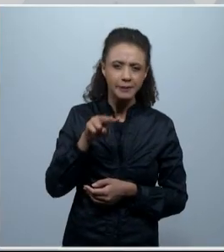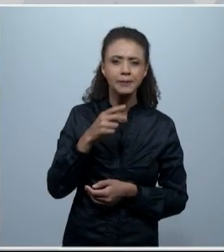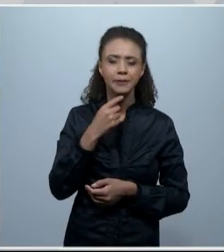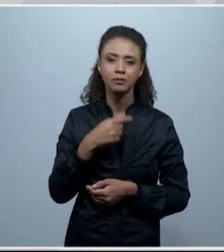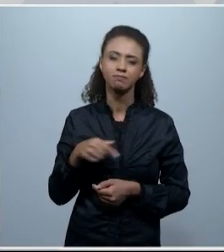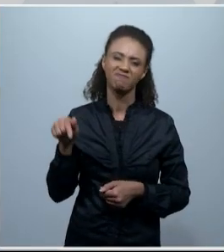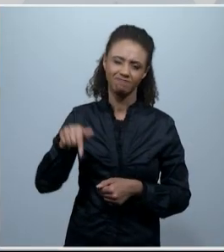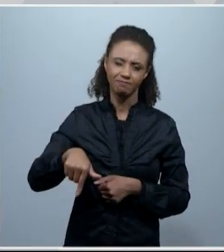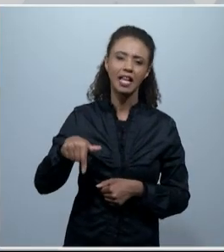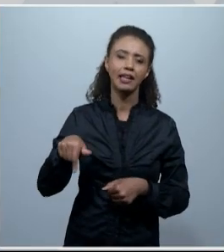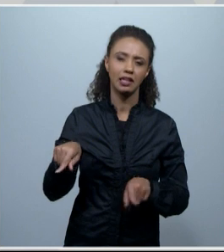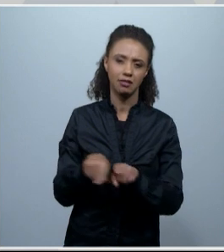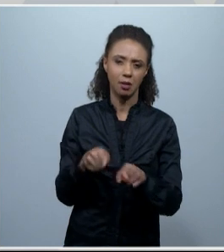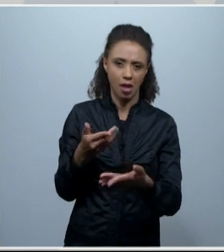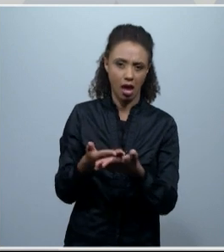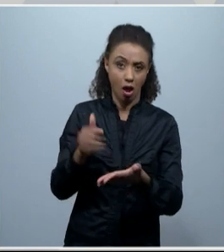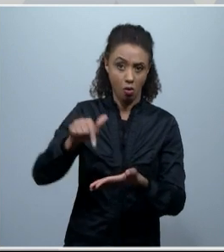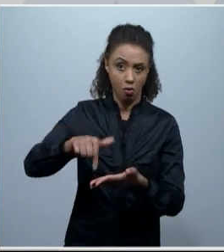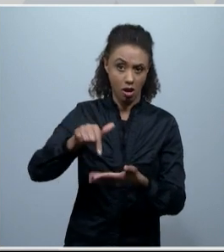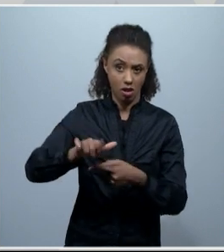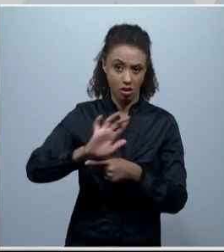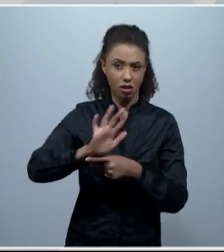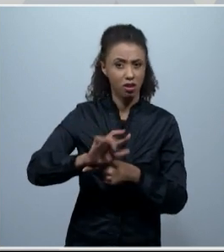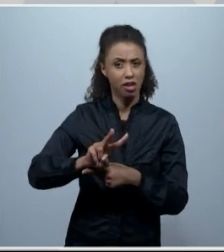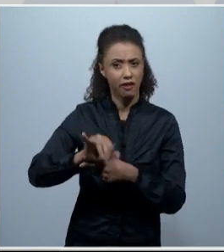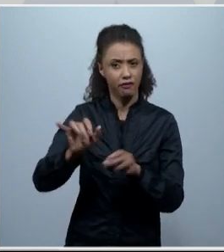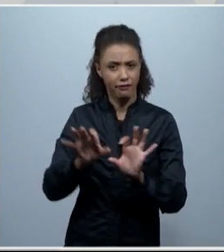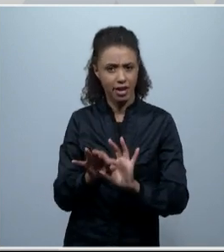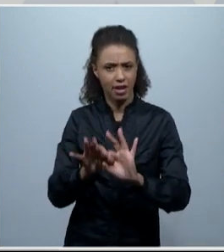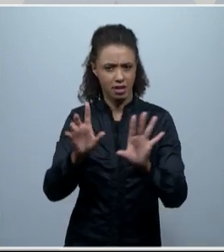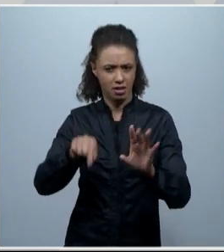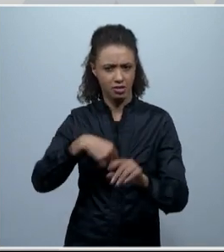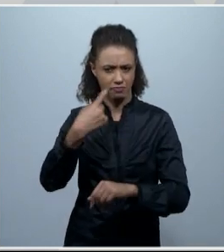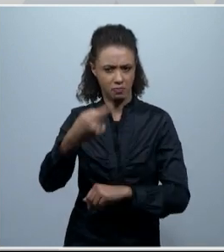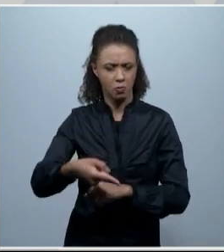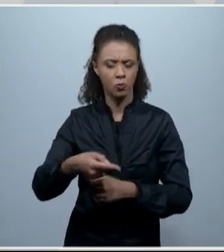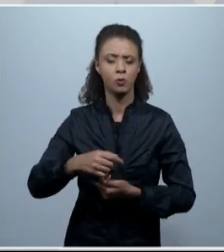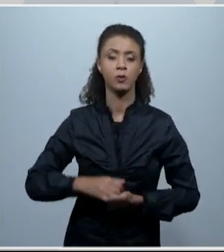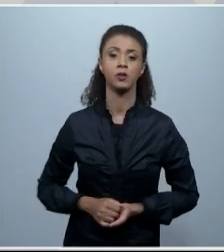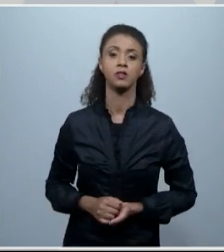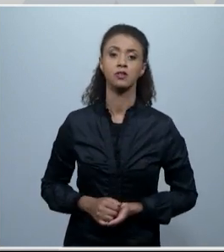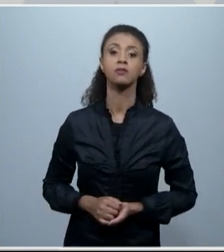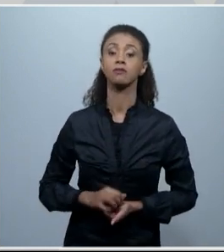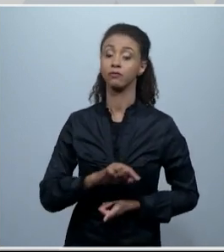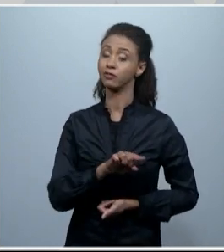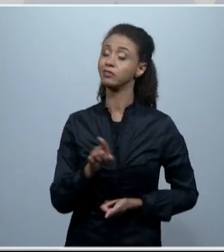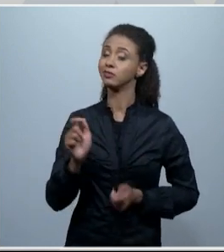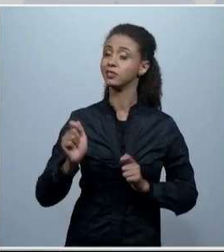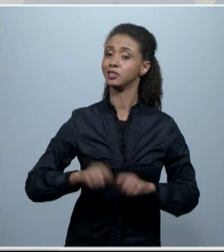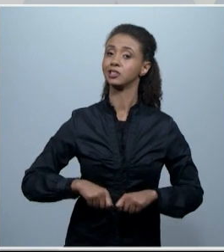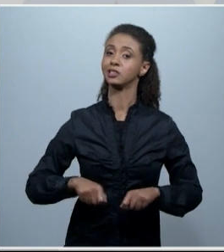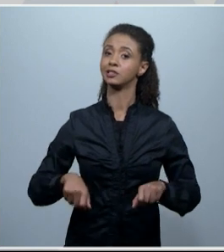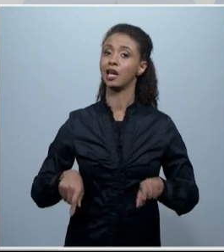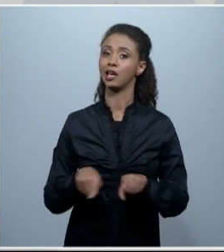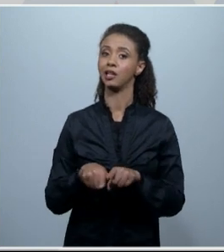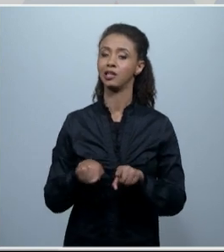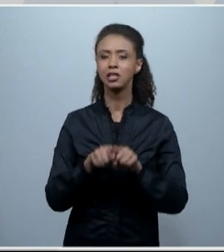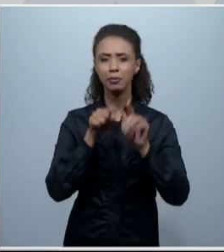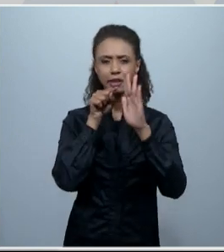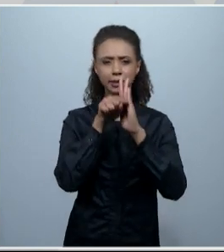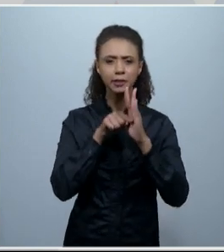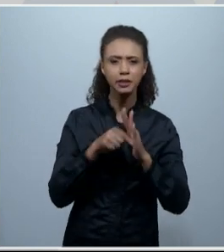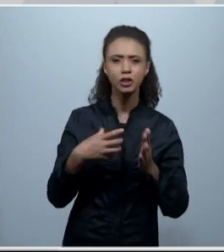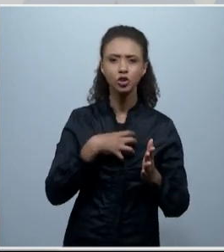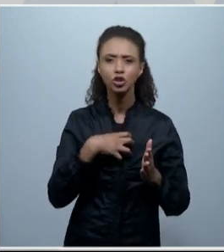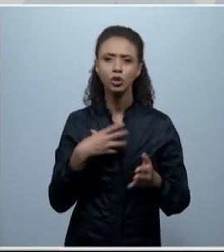esse vídeo também vai ser vai ser disponibilizado e vocês podem podem dar uma olhada em como que este